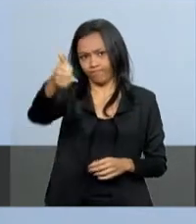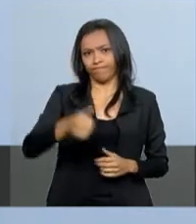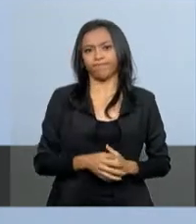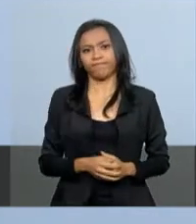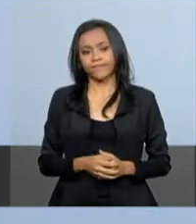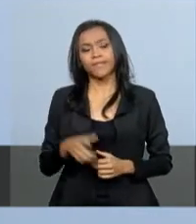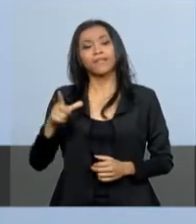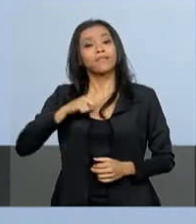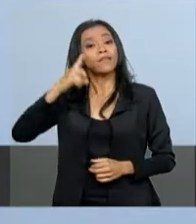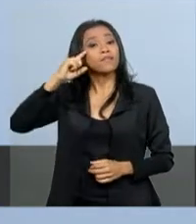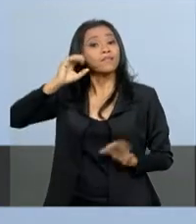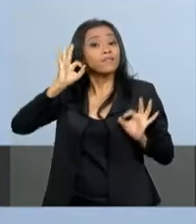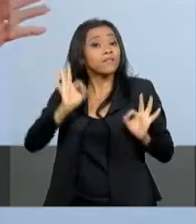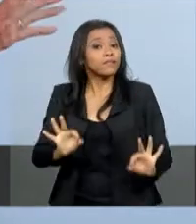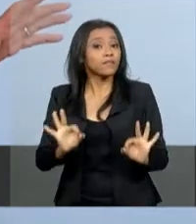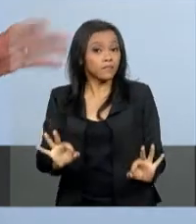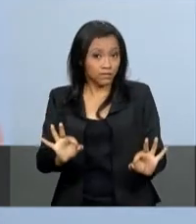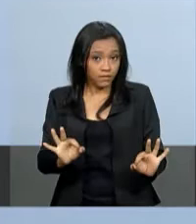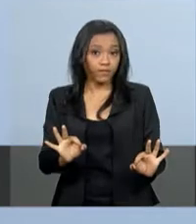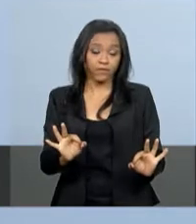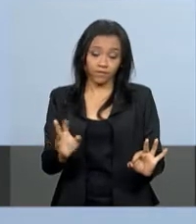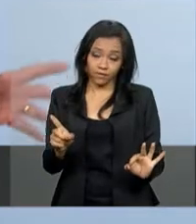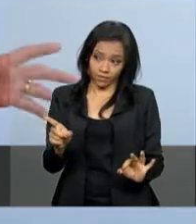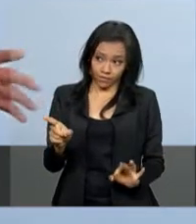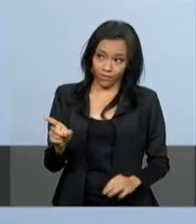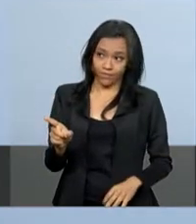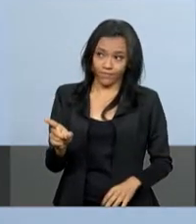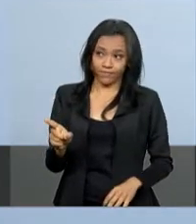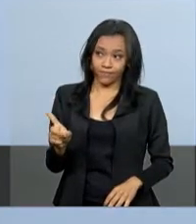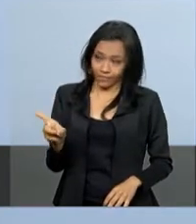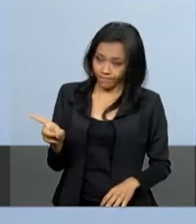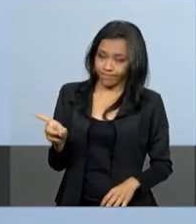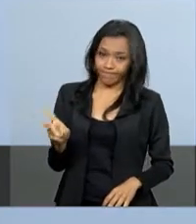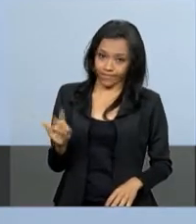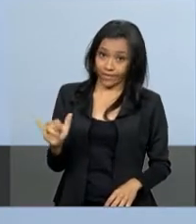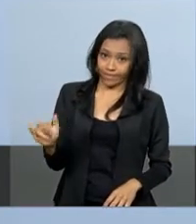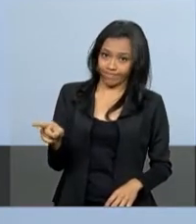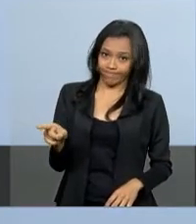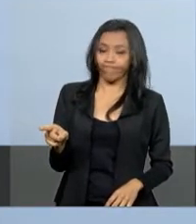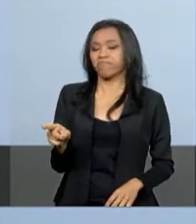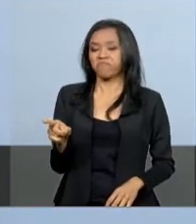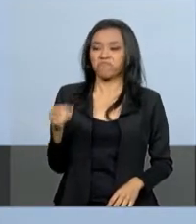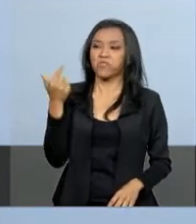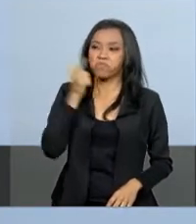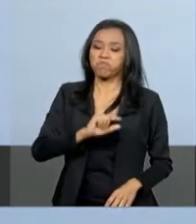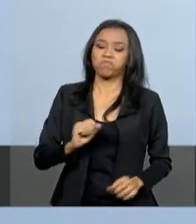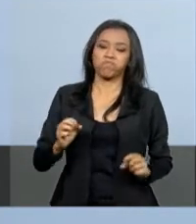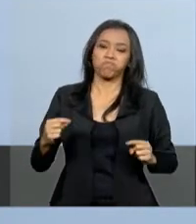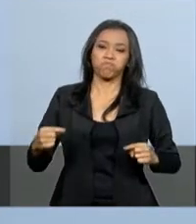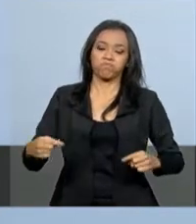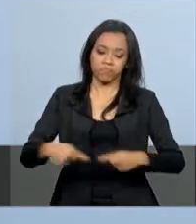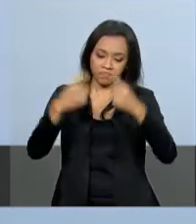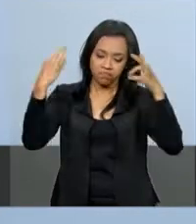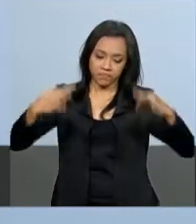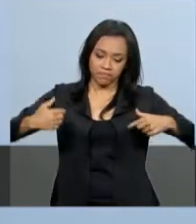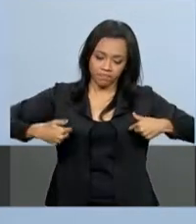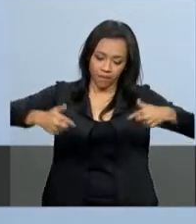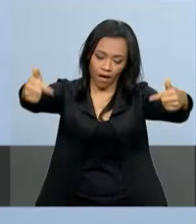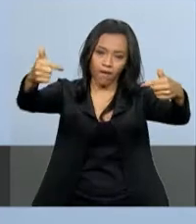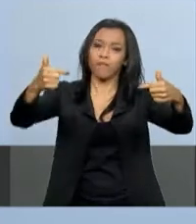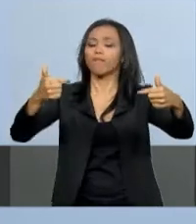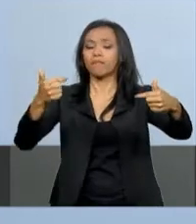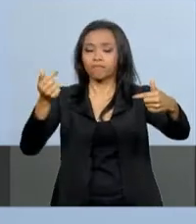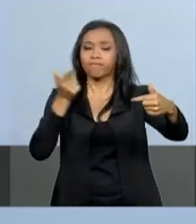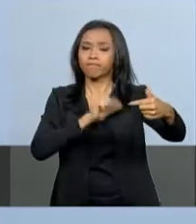na certeza de o goleiro optou em ver o ronaldo de que valeu a pena o vale a pena trabalhar